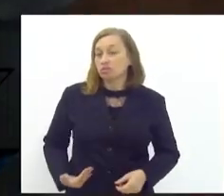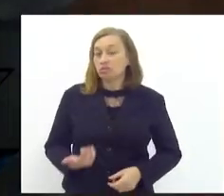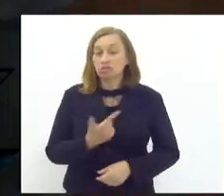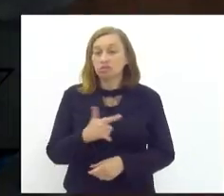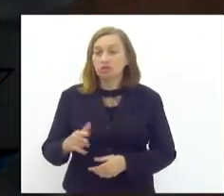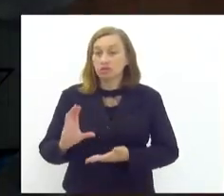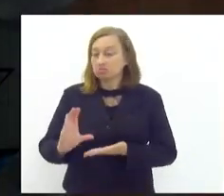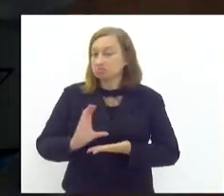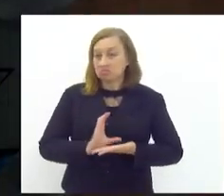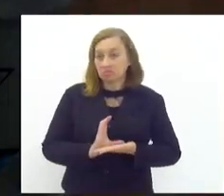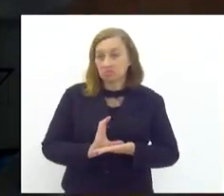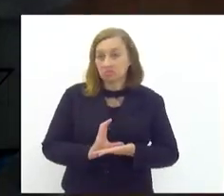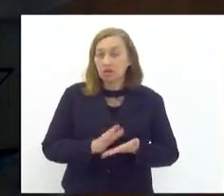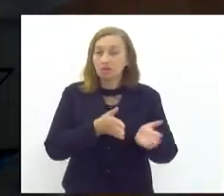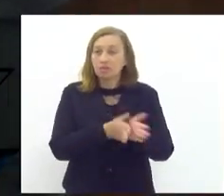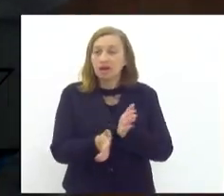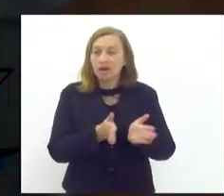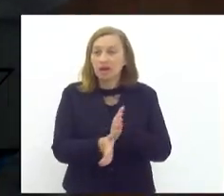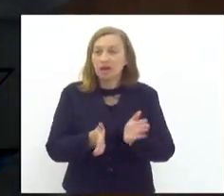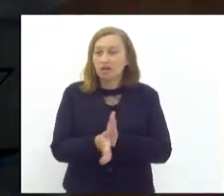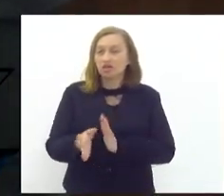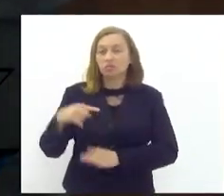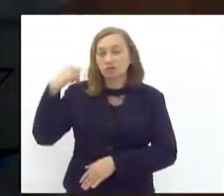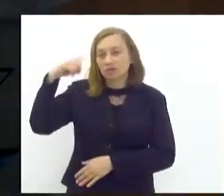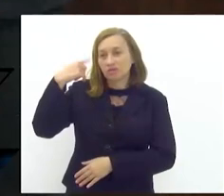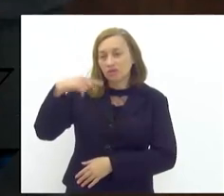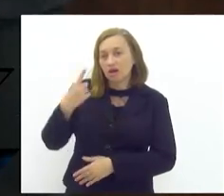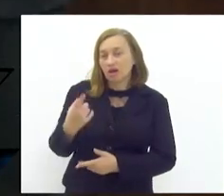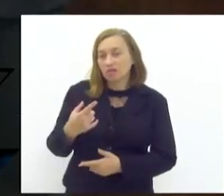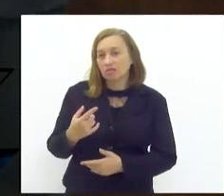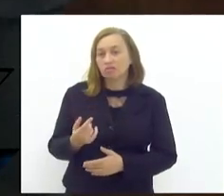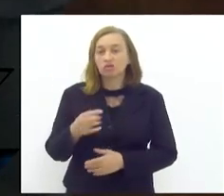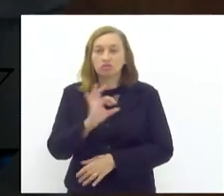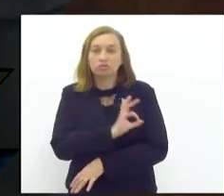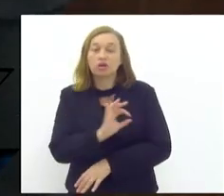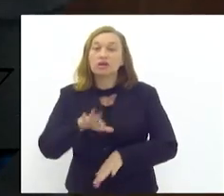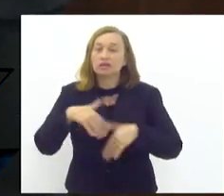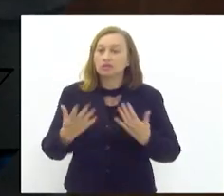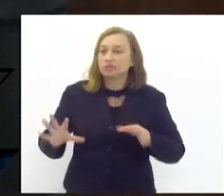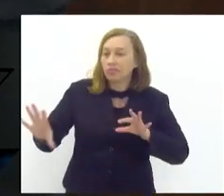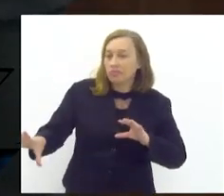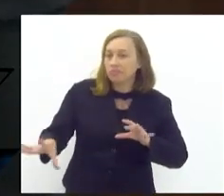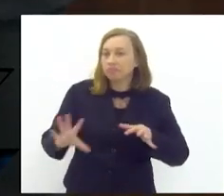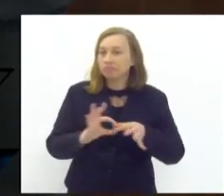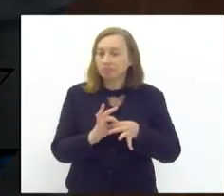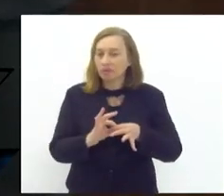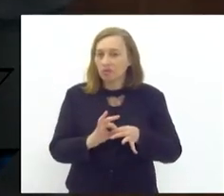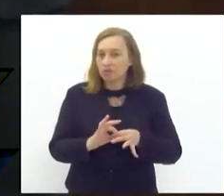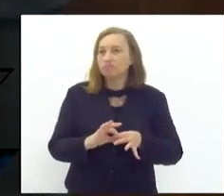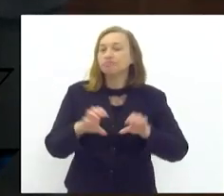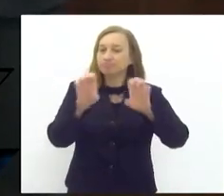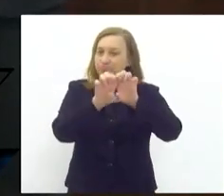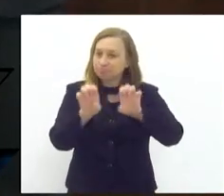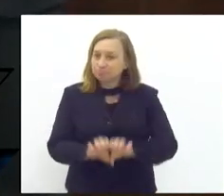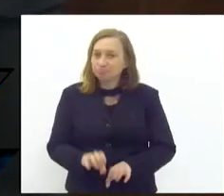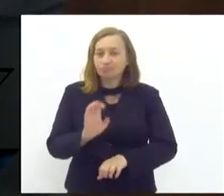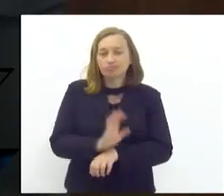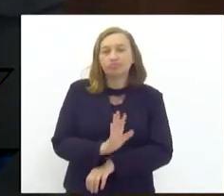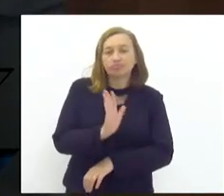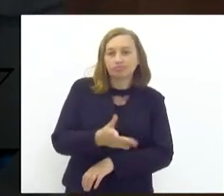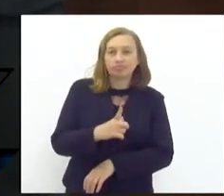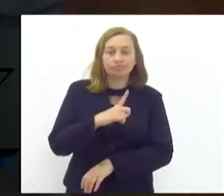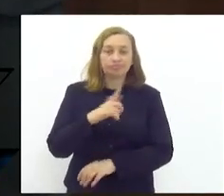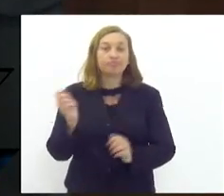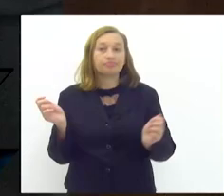com a advocacia Popular dos policiais então vincular a uma estrutura de estado que já existe que é